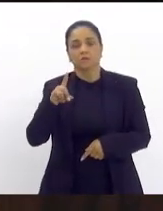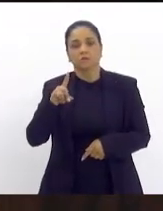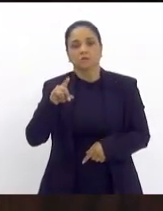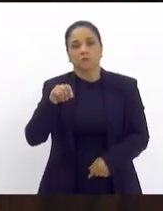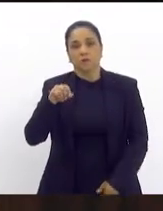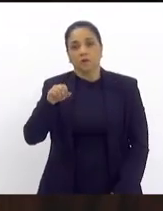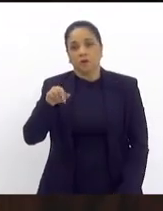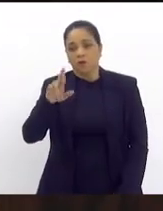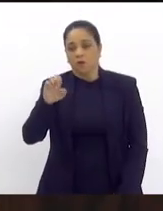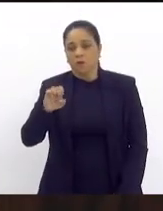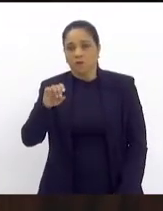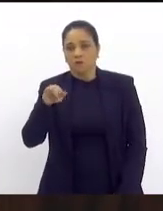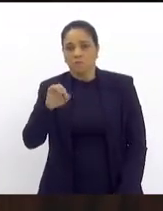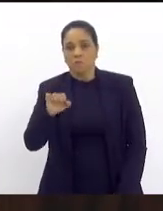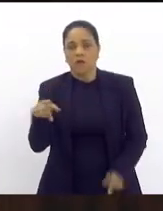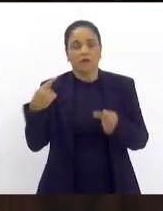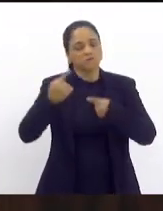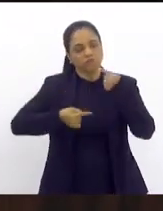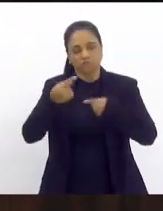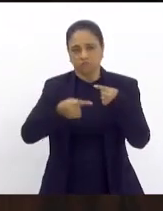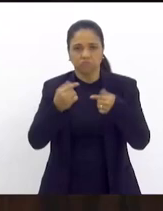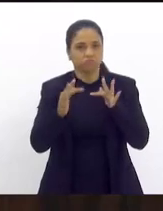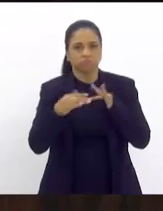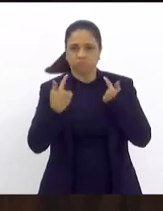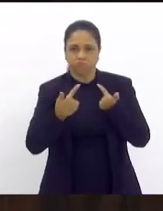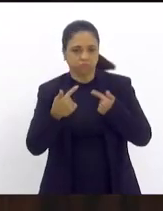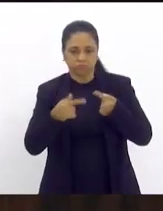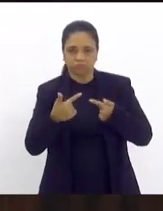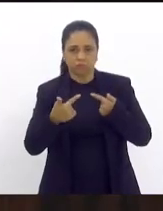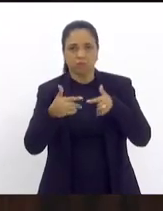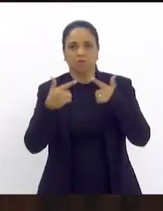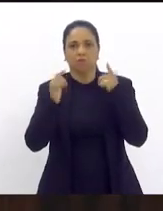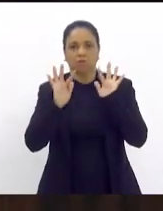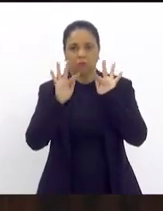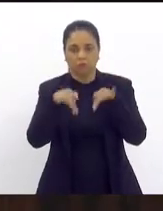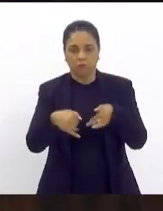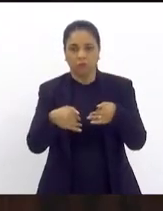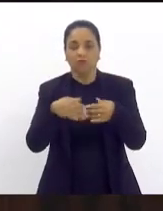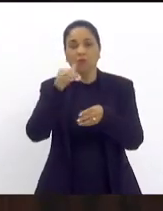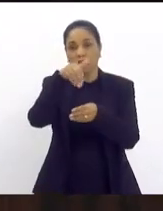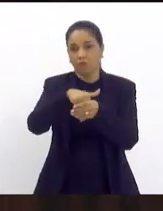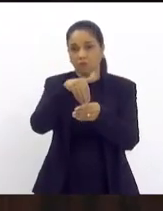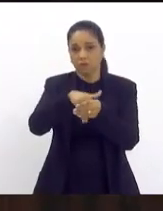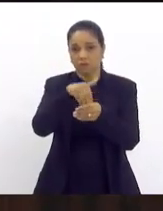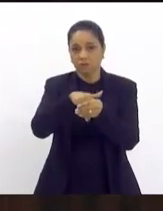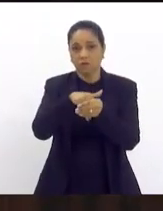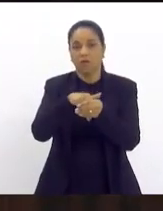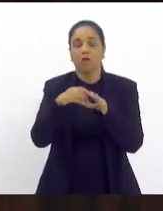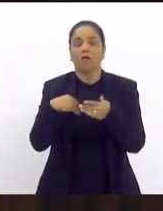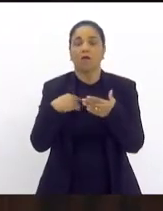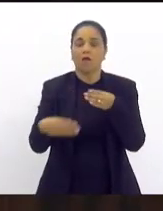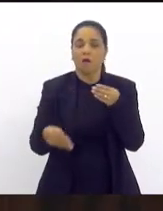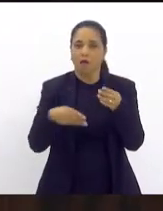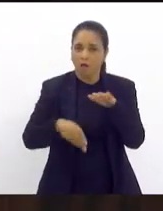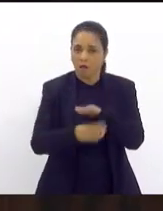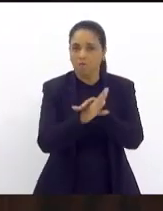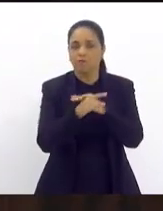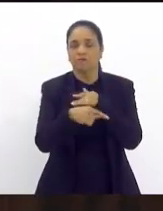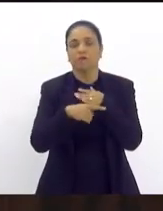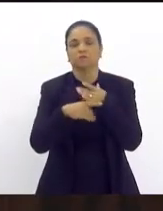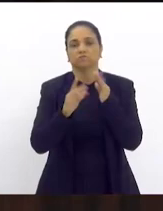discussão não havendo Quem Queira discutir encerrada discussão em votação o senhor diz que aprovam permanece Como estão